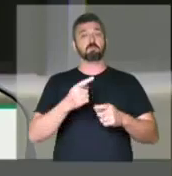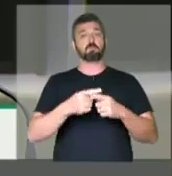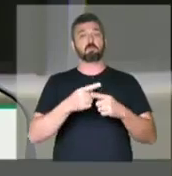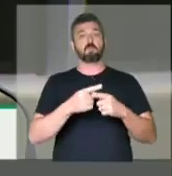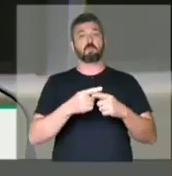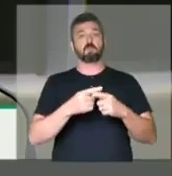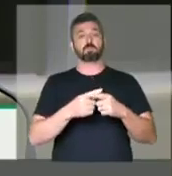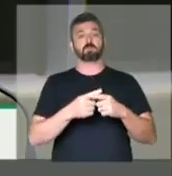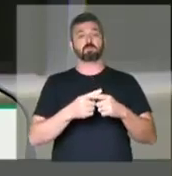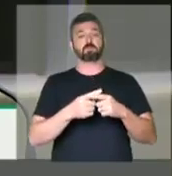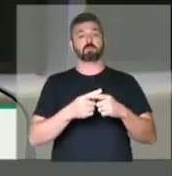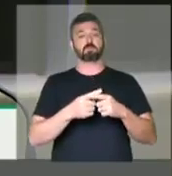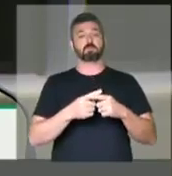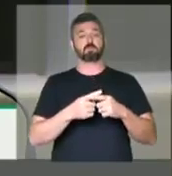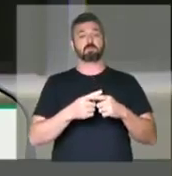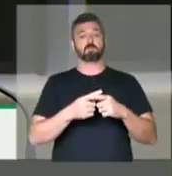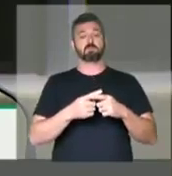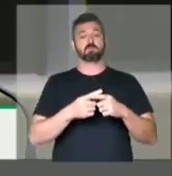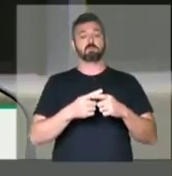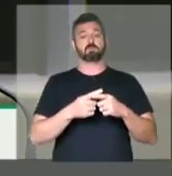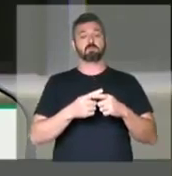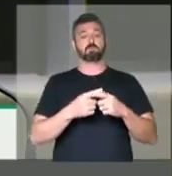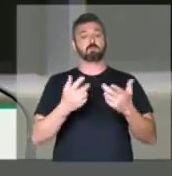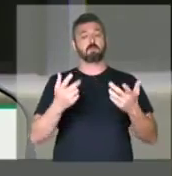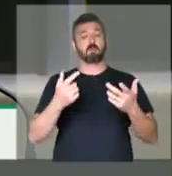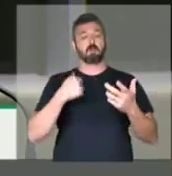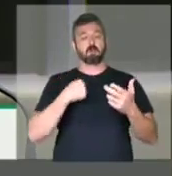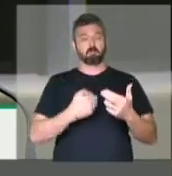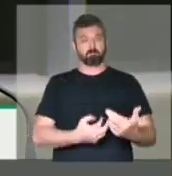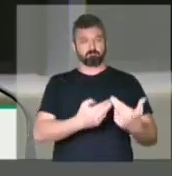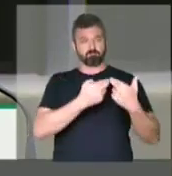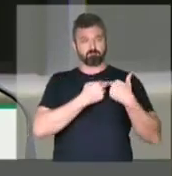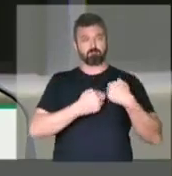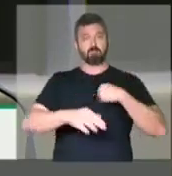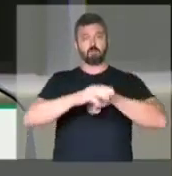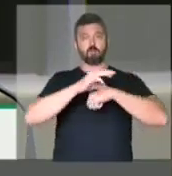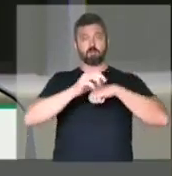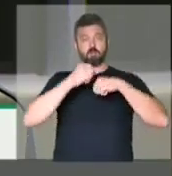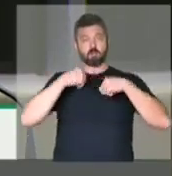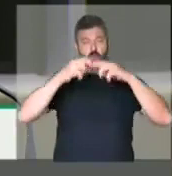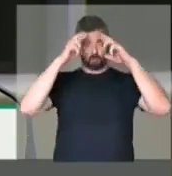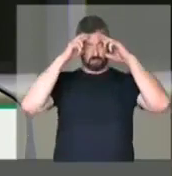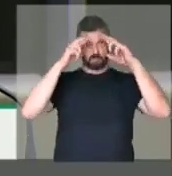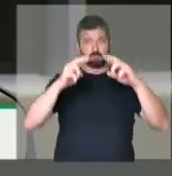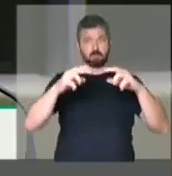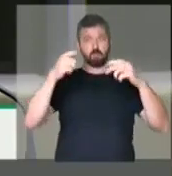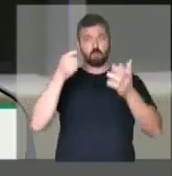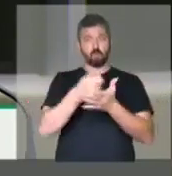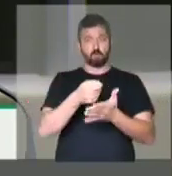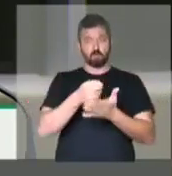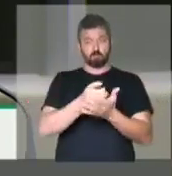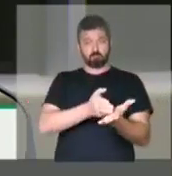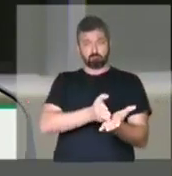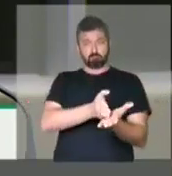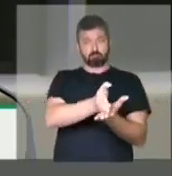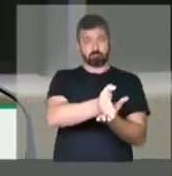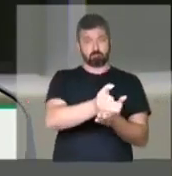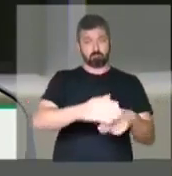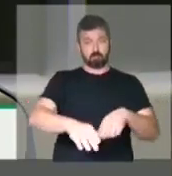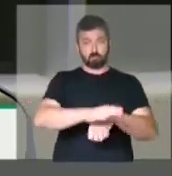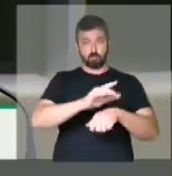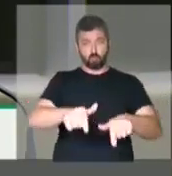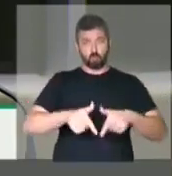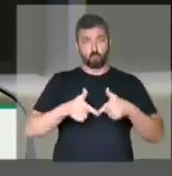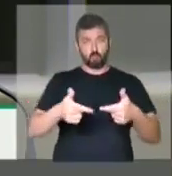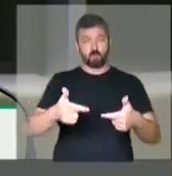porque mais do que ter a obrigação constitucional de respeitar e cumprir a Constituição, de